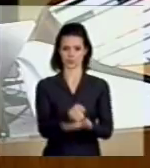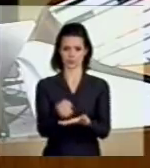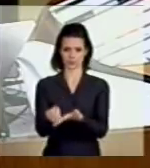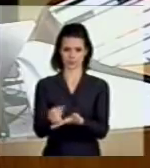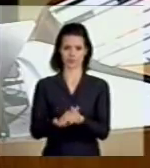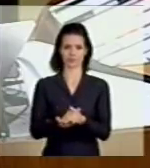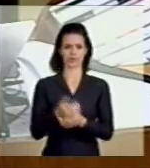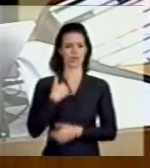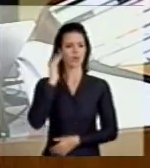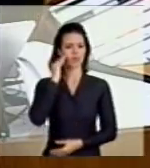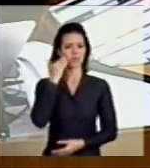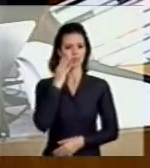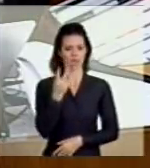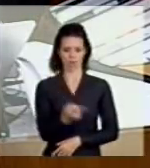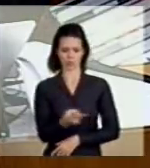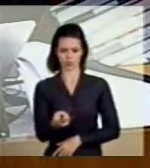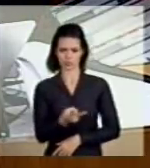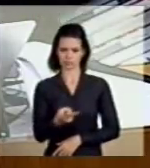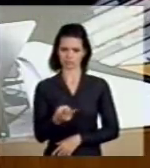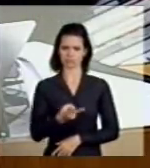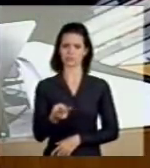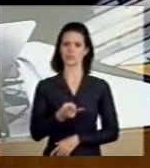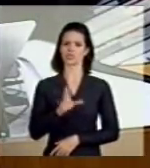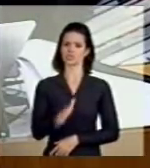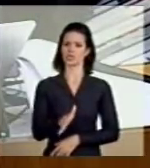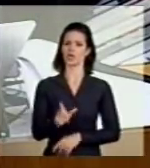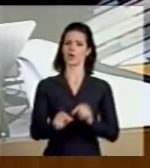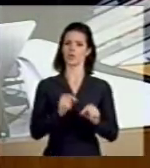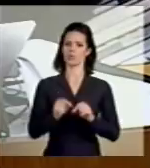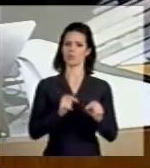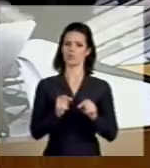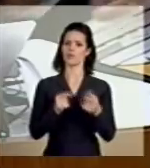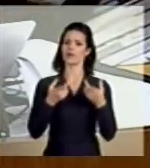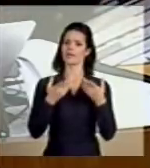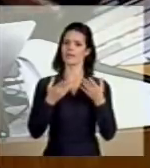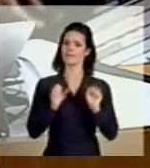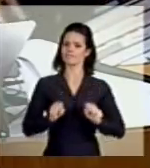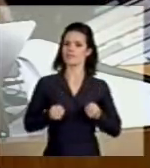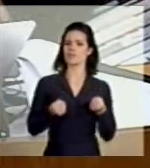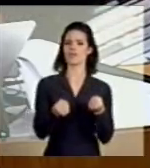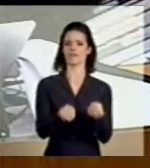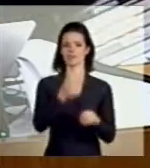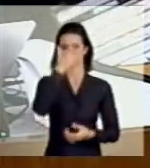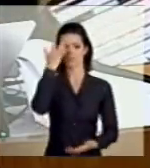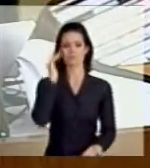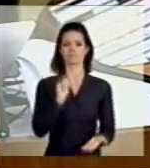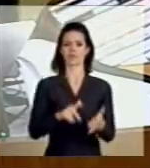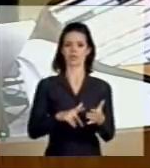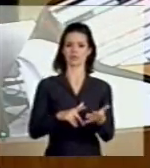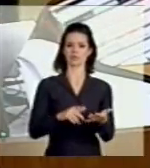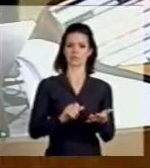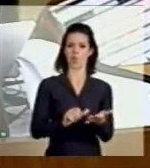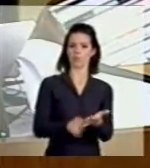foi firmado por entidades com relevante histórico de defesa dos interesses de seus associados e com notório interesse